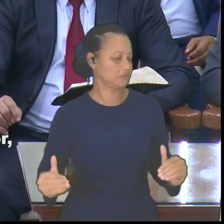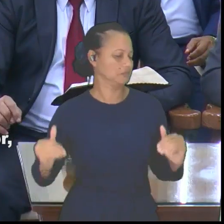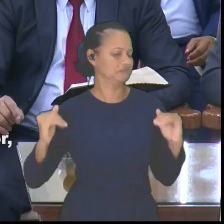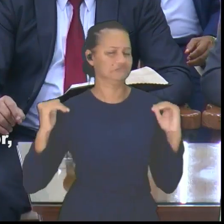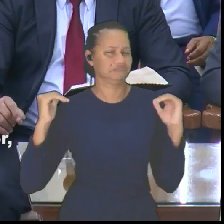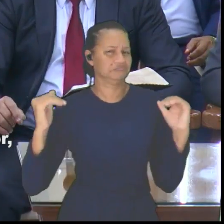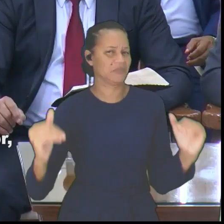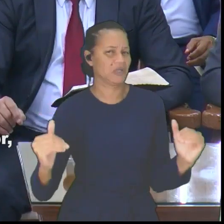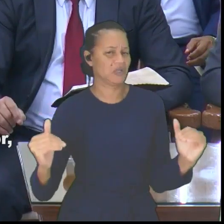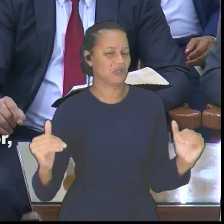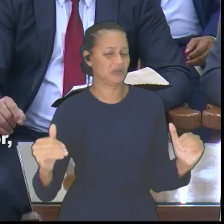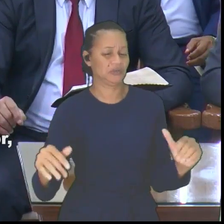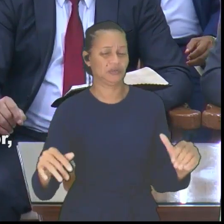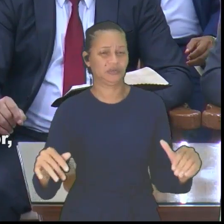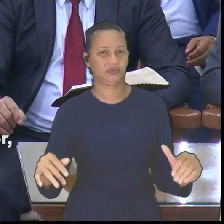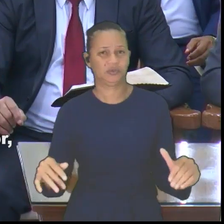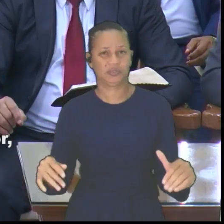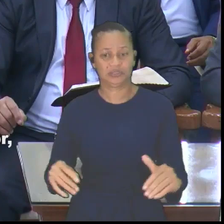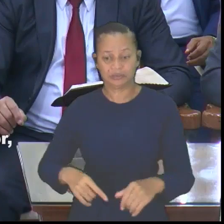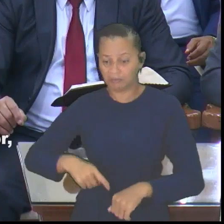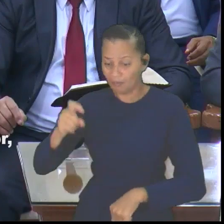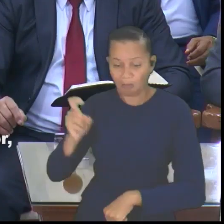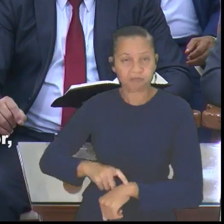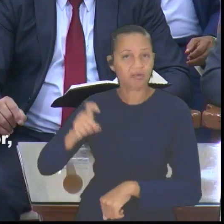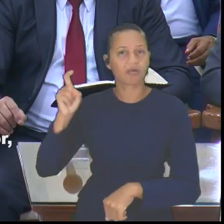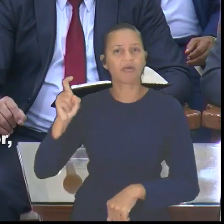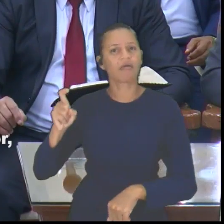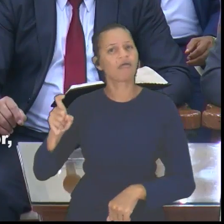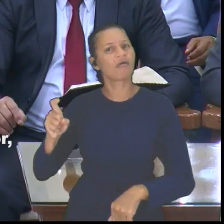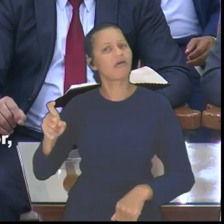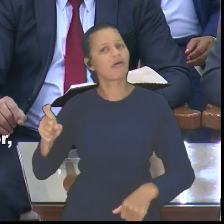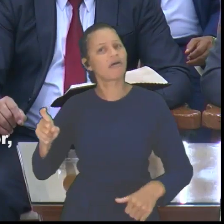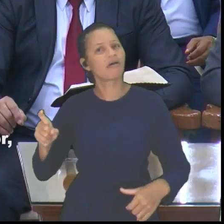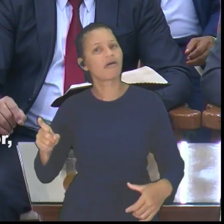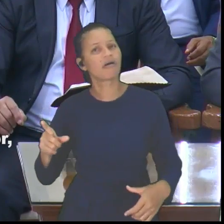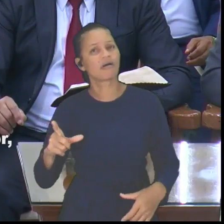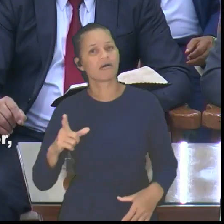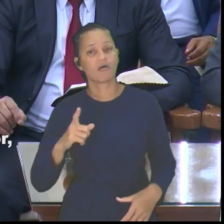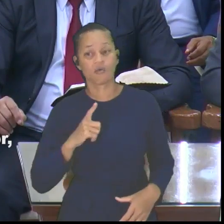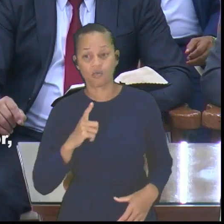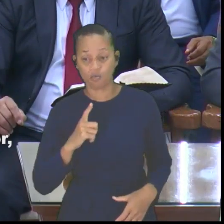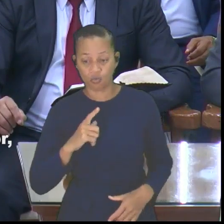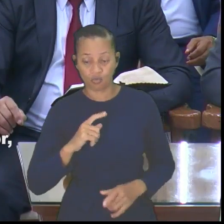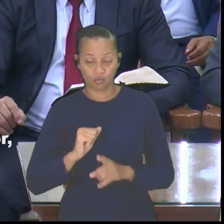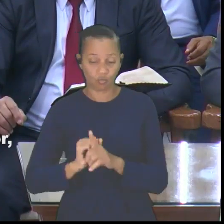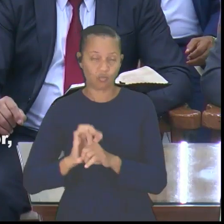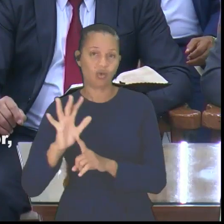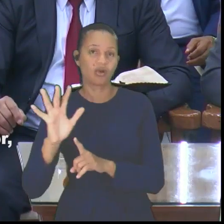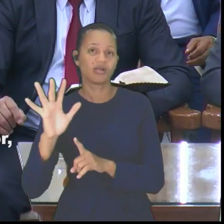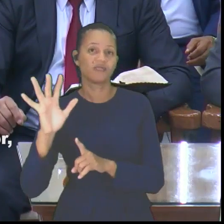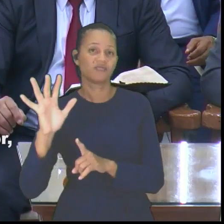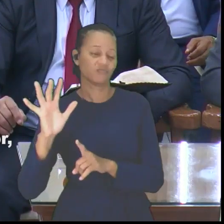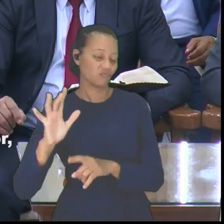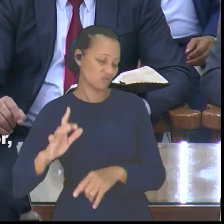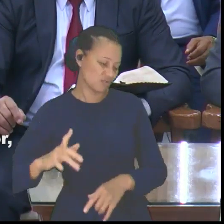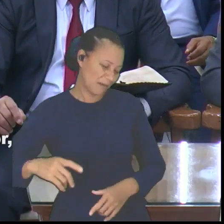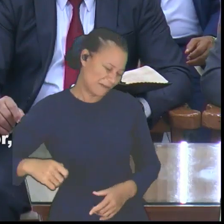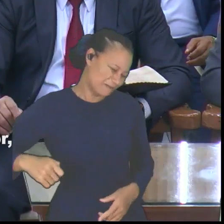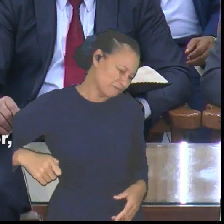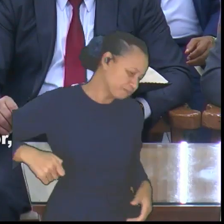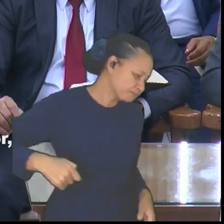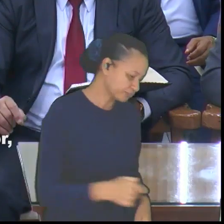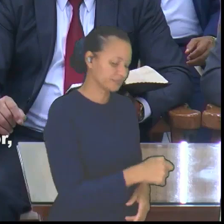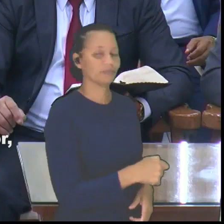coisa. E a Bíblia diz que no mesmo instante, feriu o anjo do Senhor, porque não deu glória